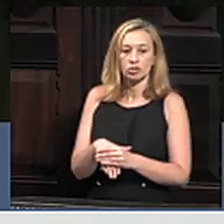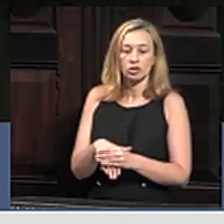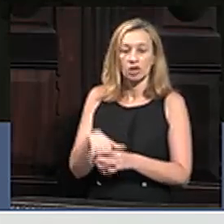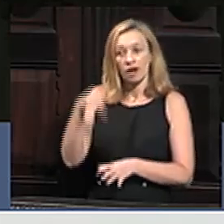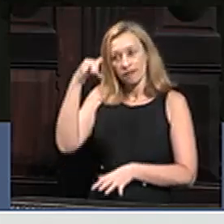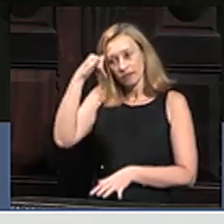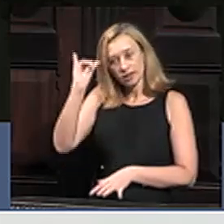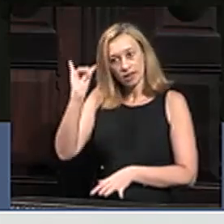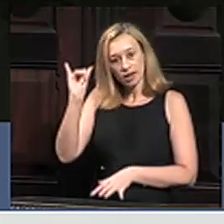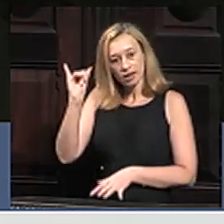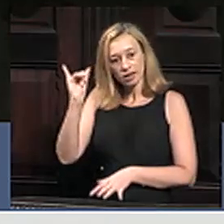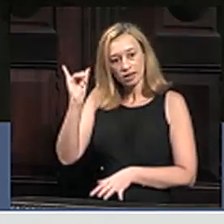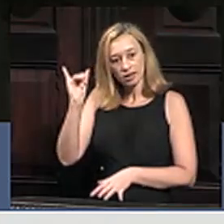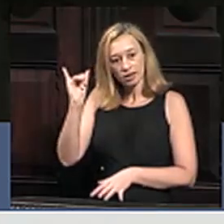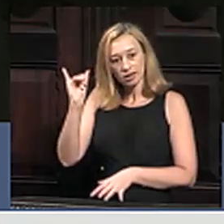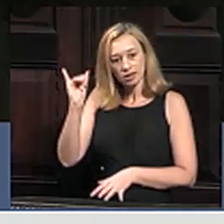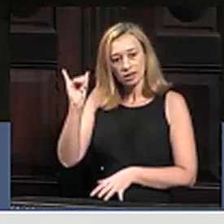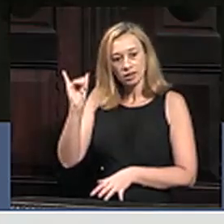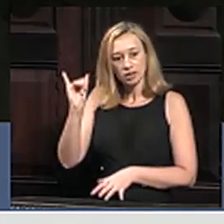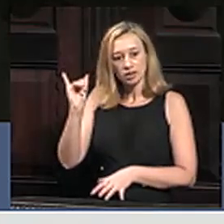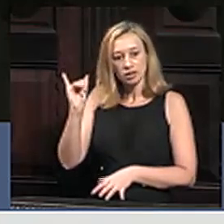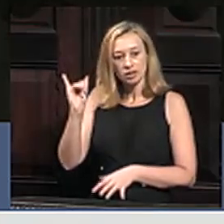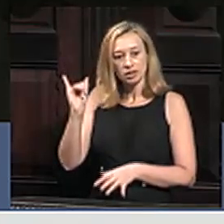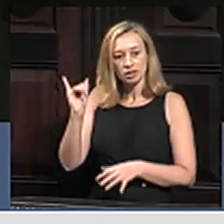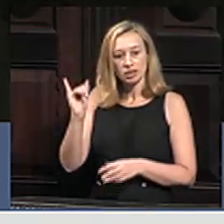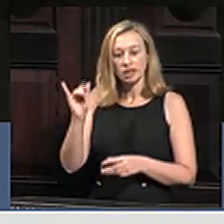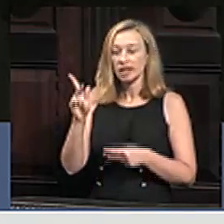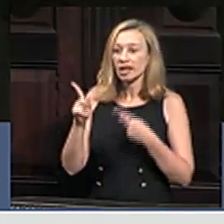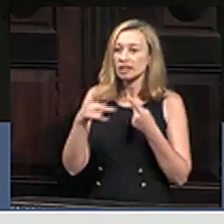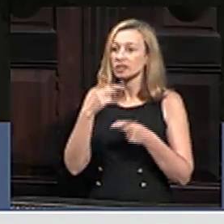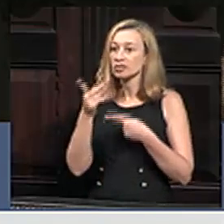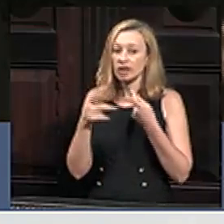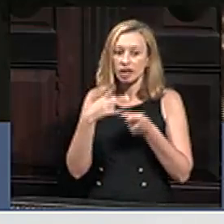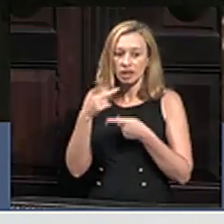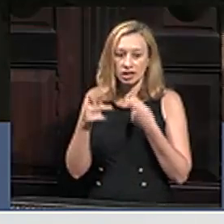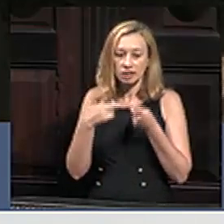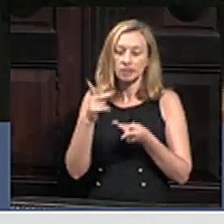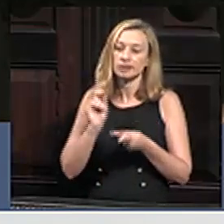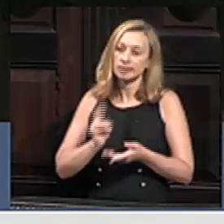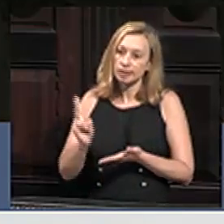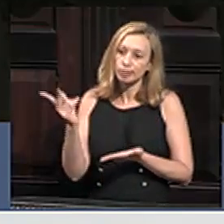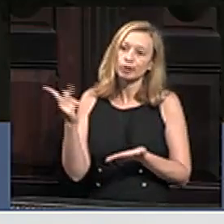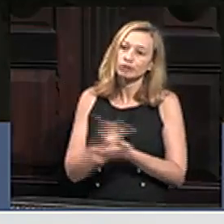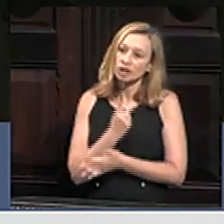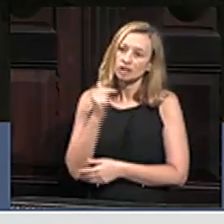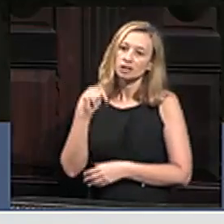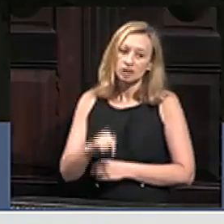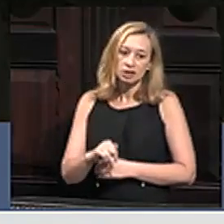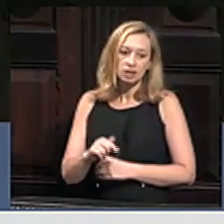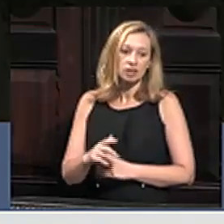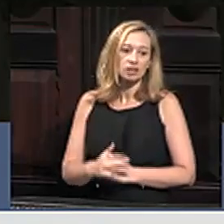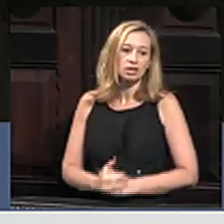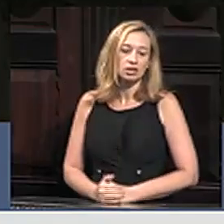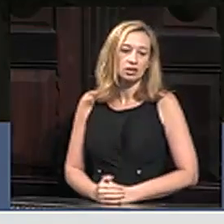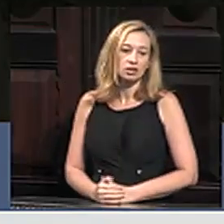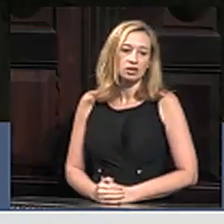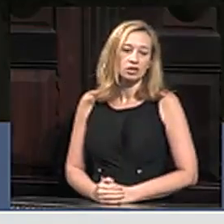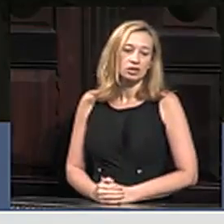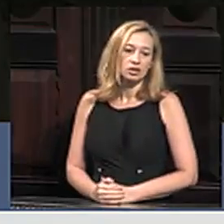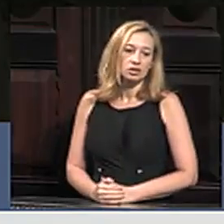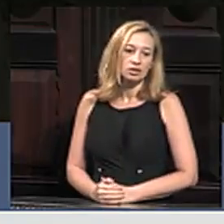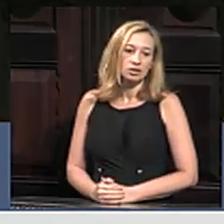evite-se aquelas polêmicas tão imensas que acontecem aqui, porque a